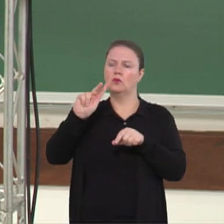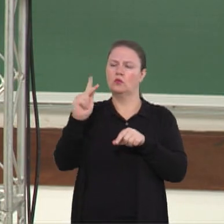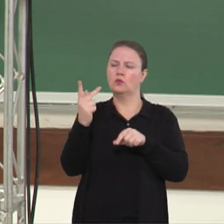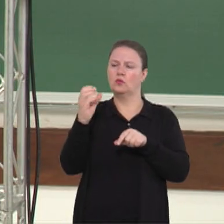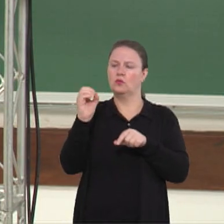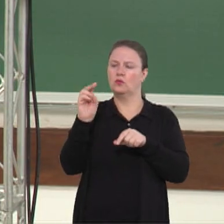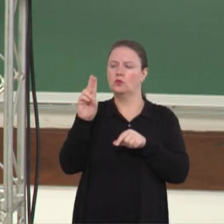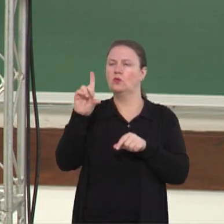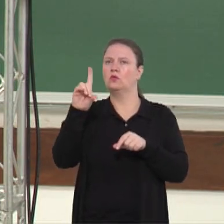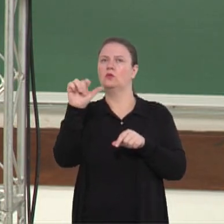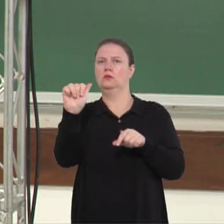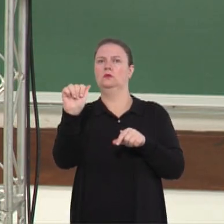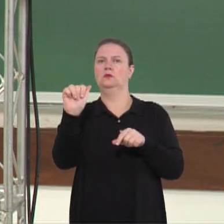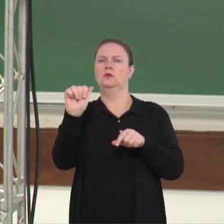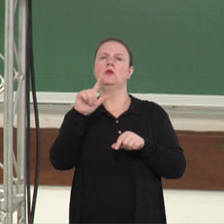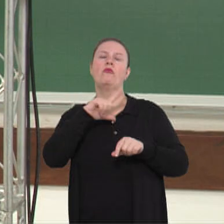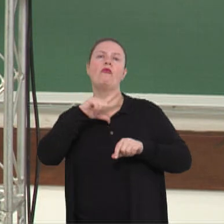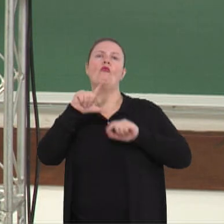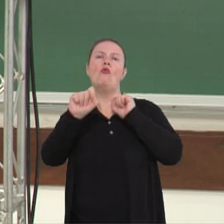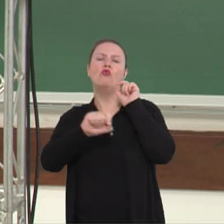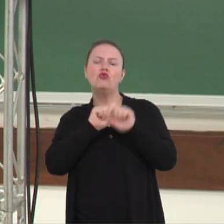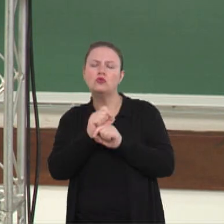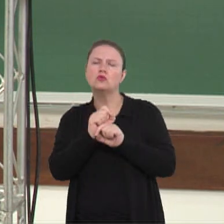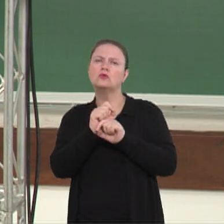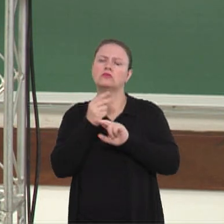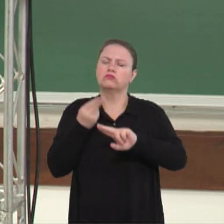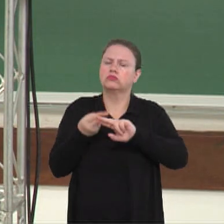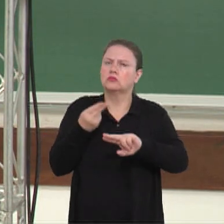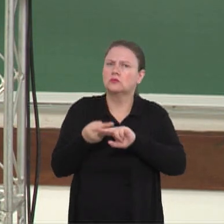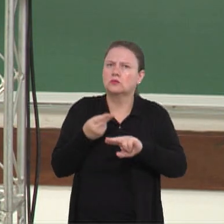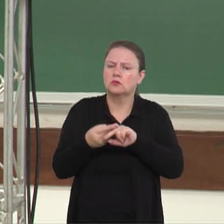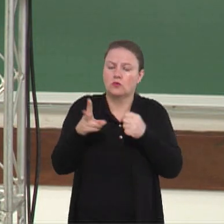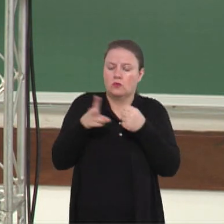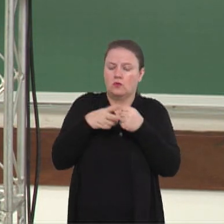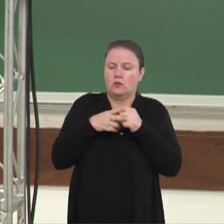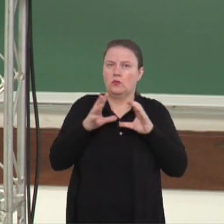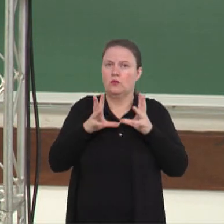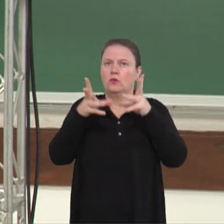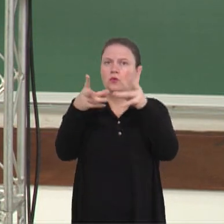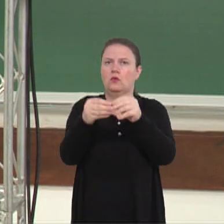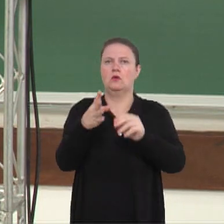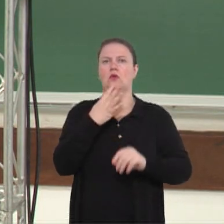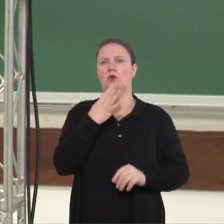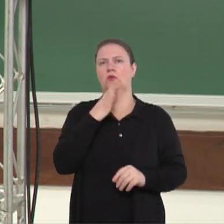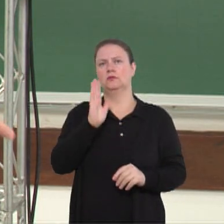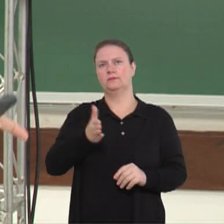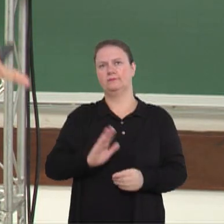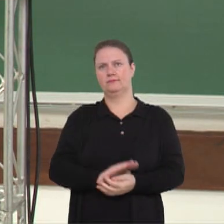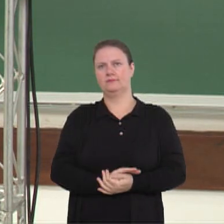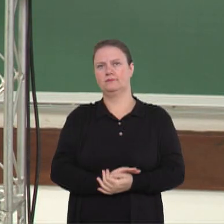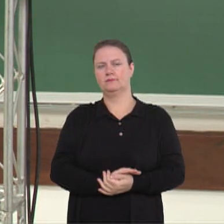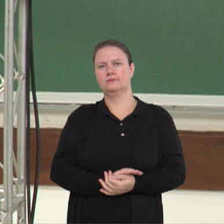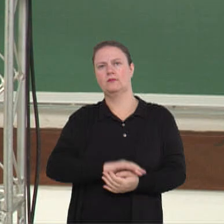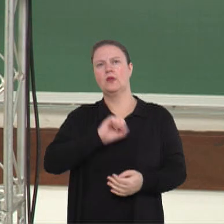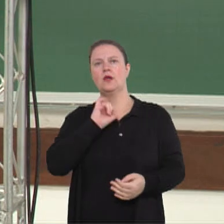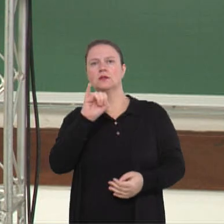em perguntas e respostas do mesmo jeito que o verbo quente que todo mundo conhece se é pergunta ele vem sempre antes